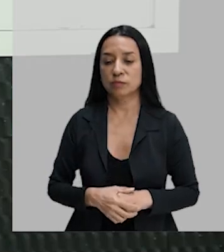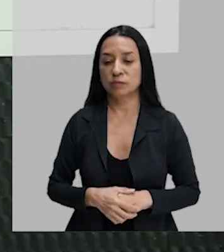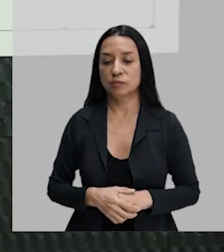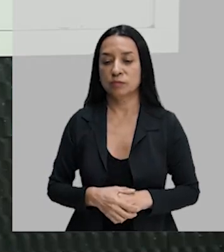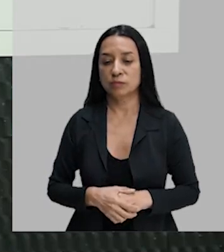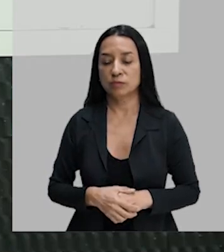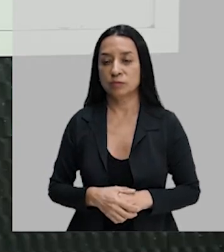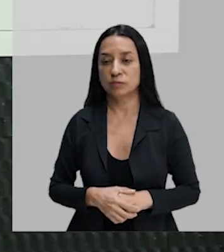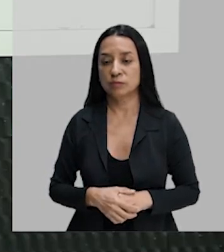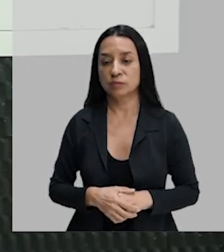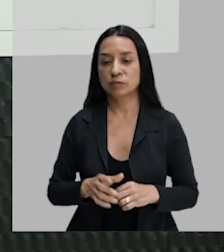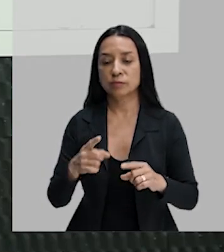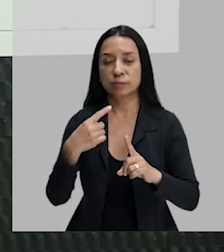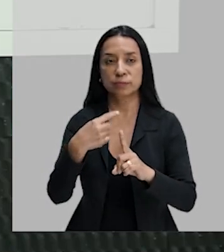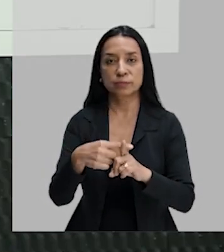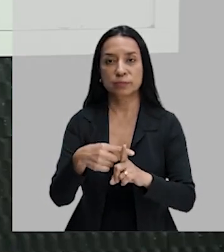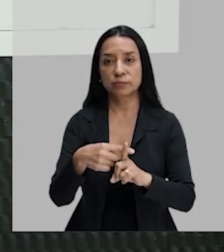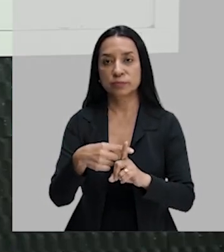certo mas